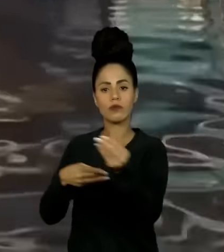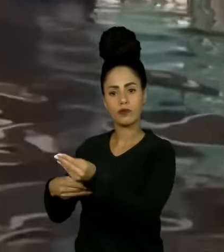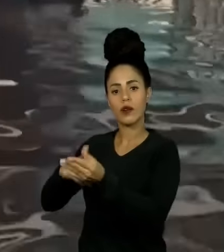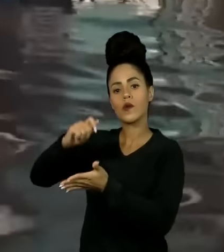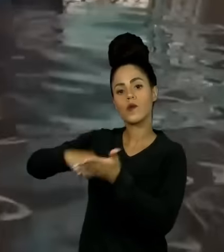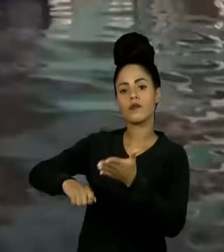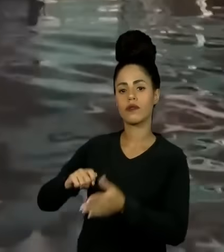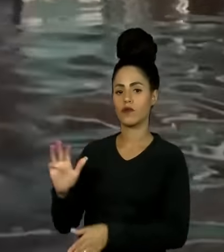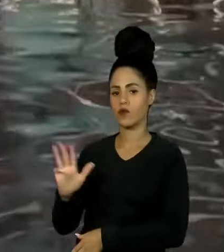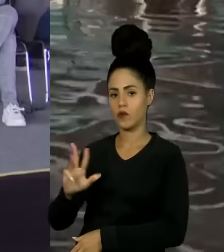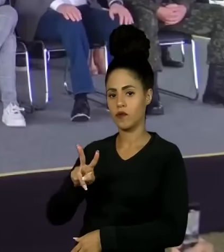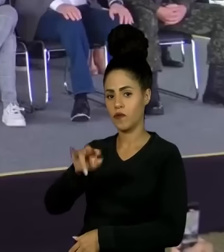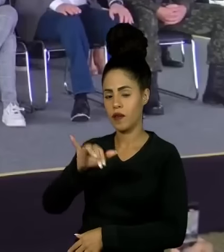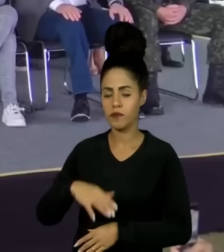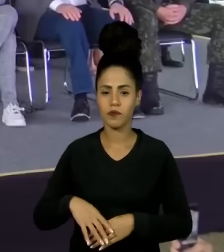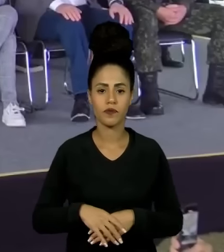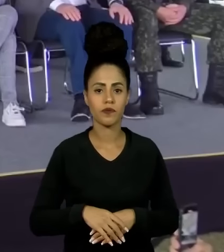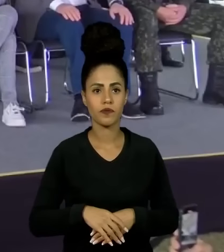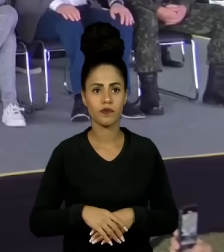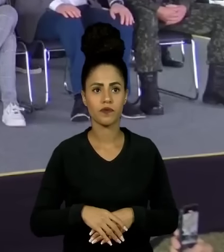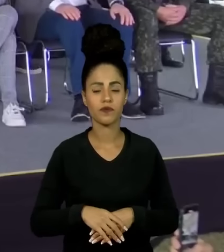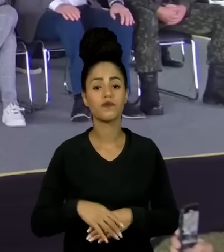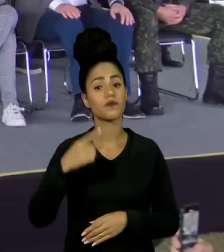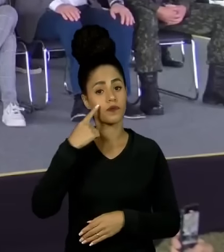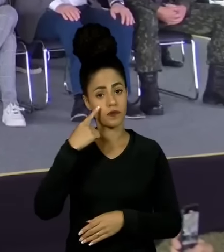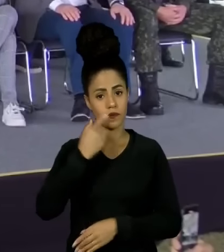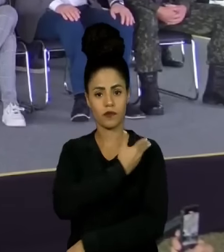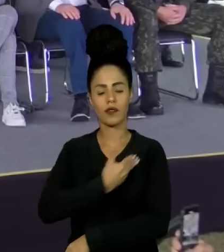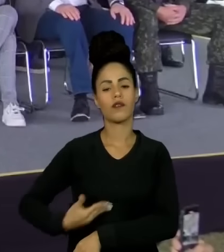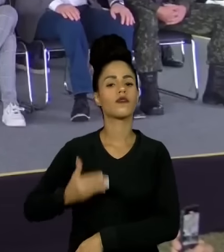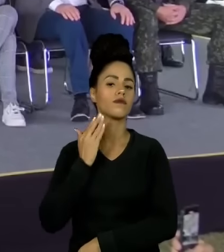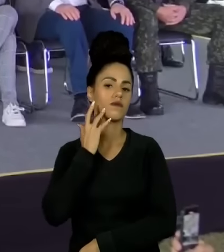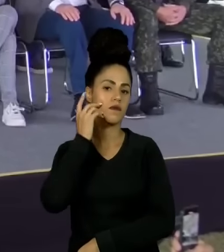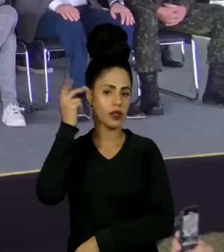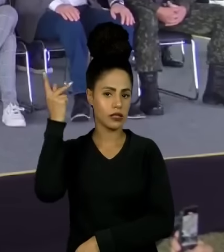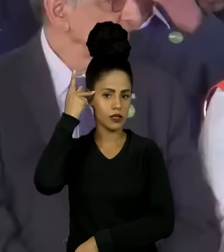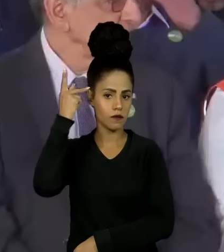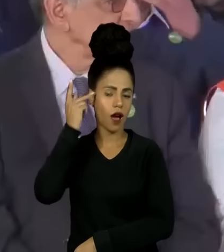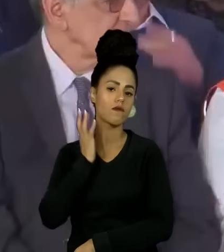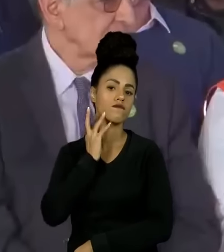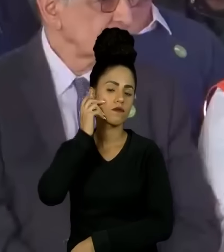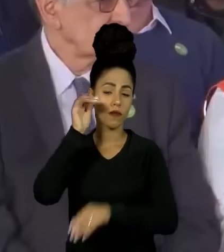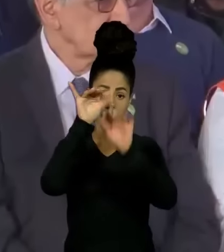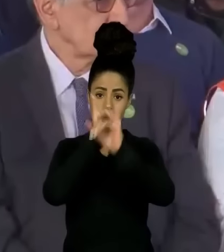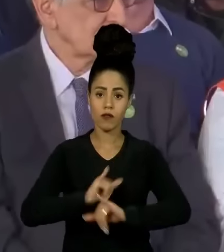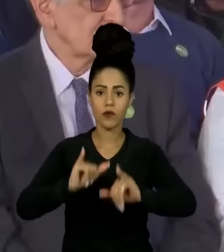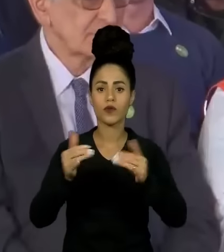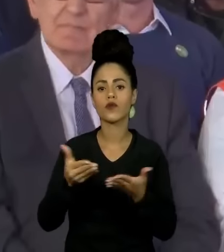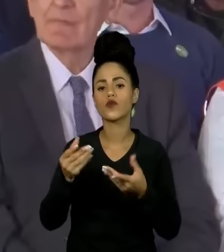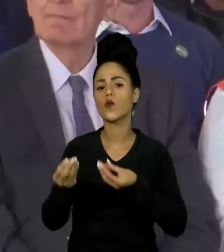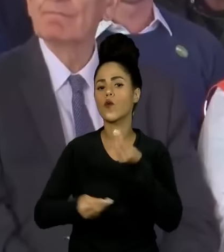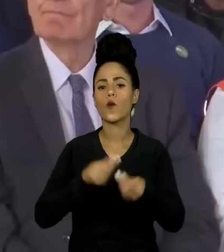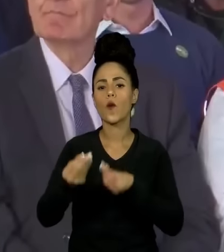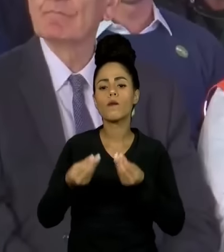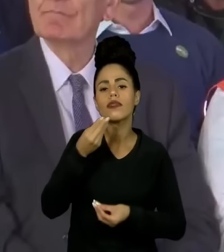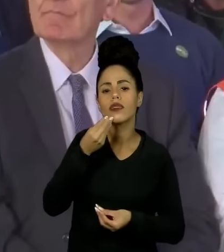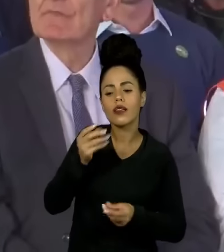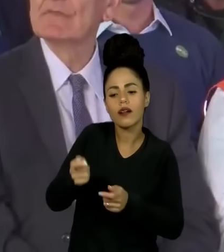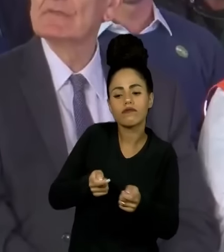do presidente. O governador de São Paulo, Tarcísio de Freitas, anunciou um pacote de medidas para